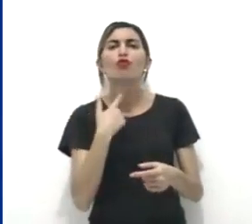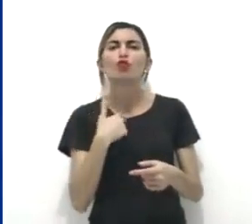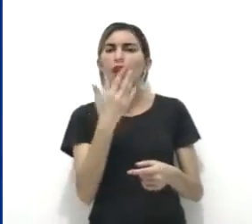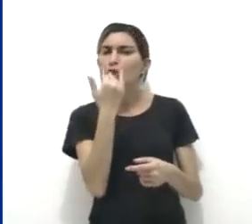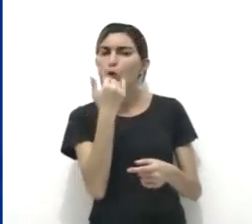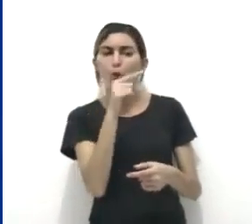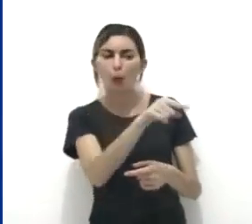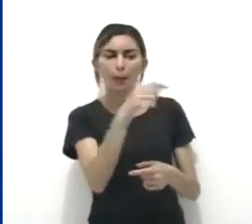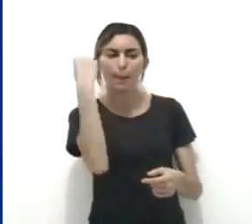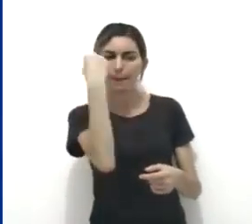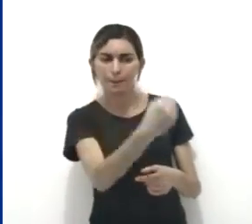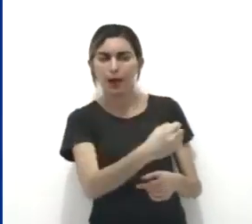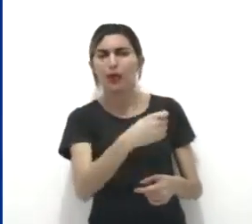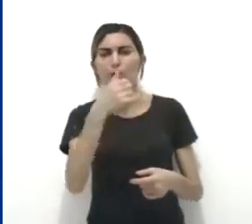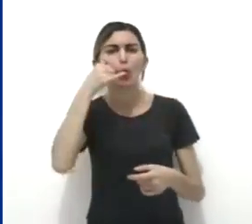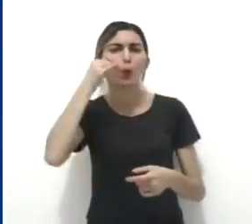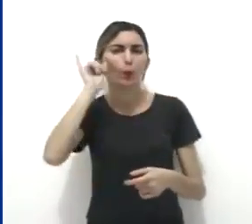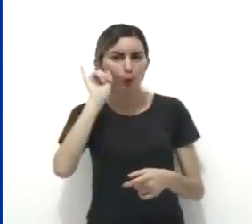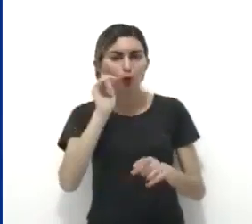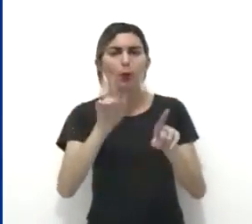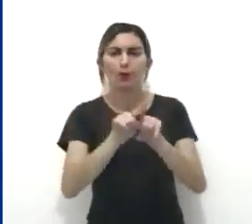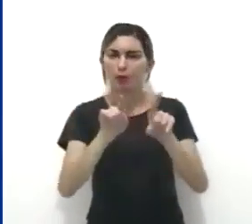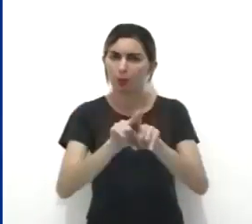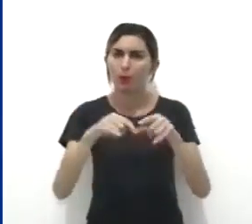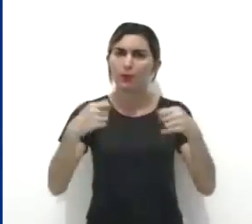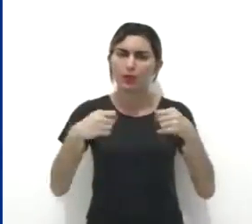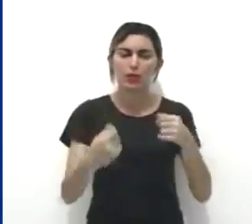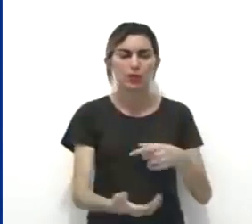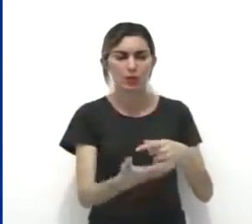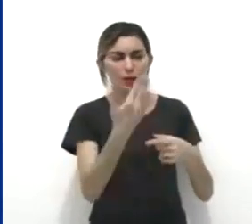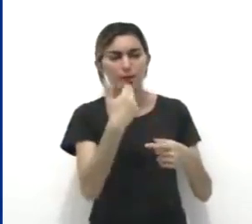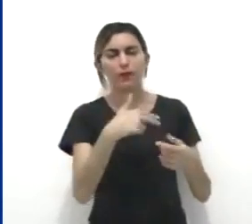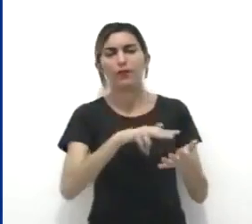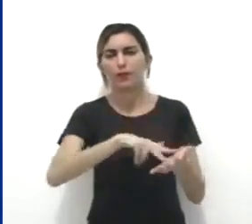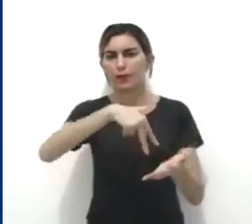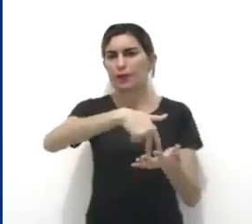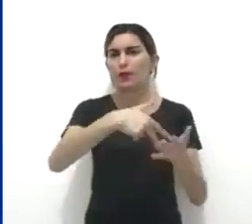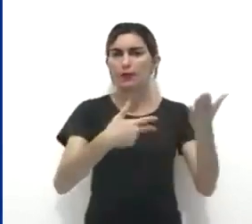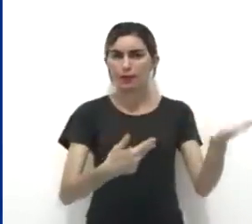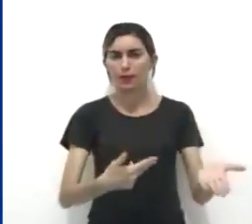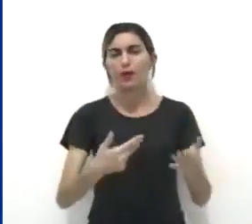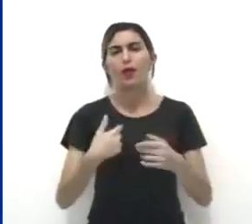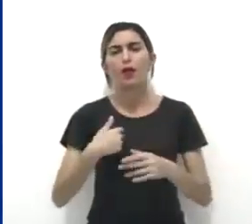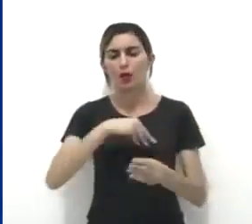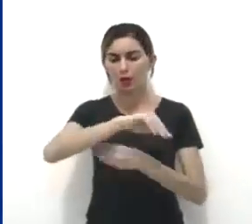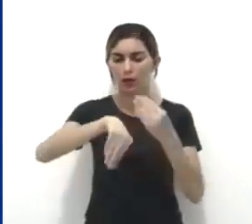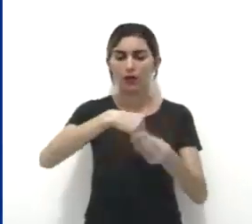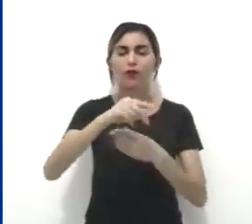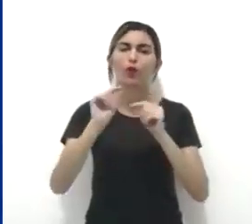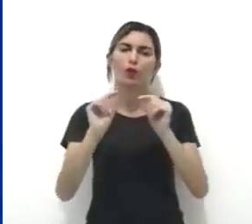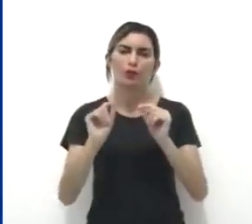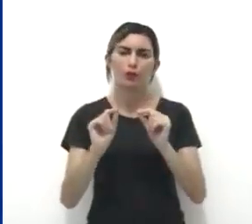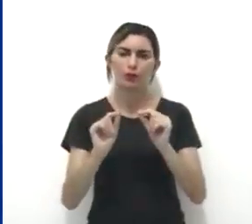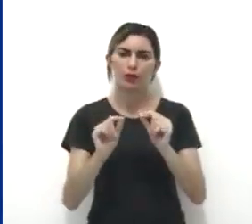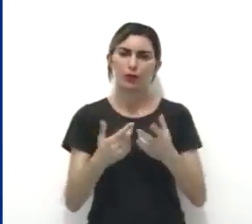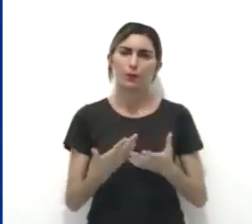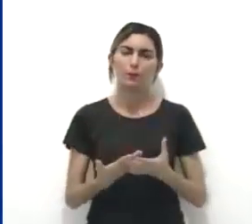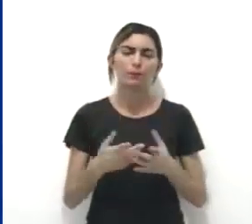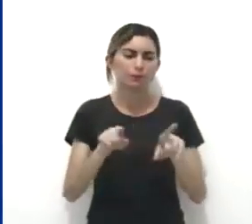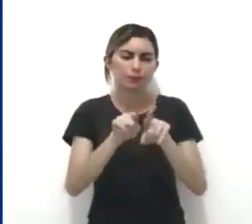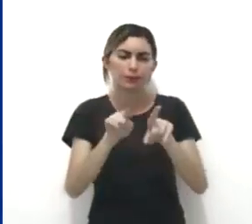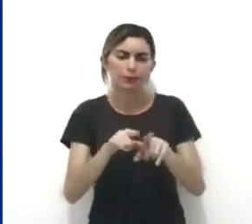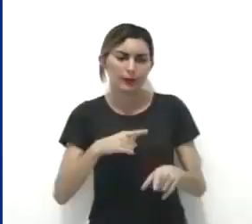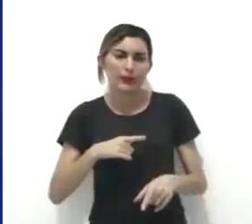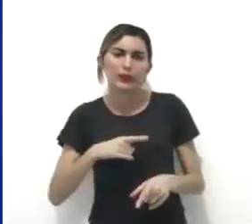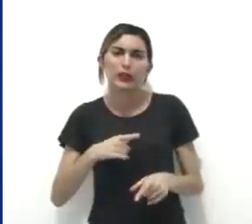depois é preciso ressuscitá-lo. Tudo isso é cercado de um ritmo dançante e sequencial que envolve a todos.